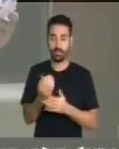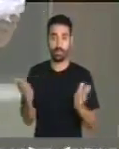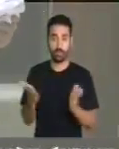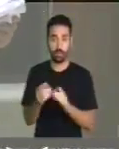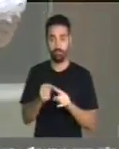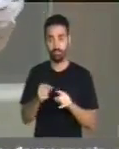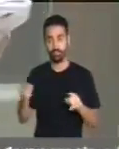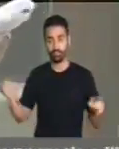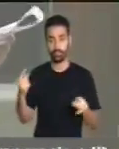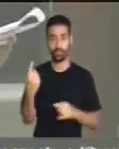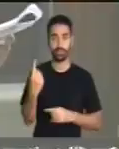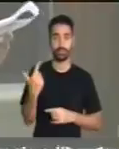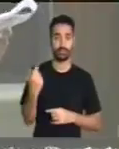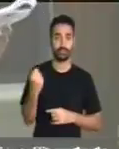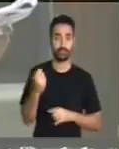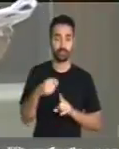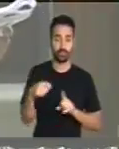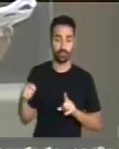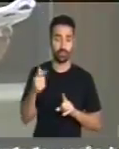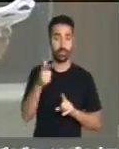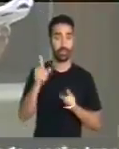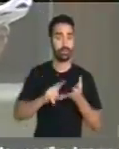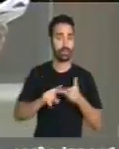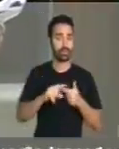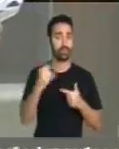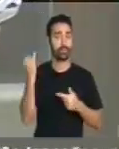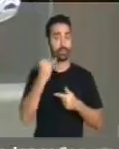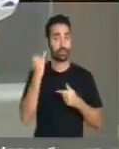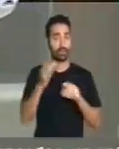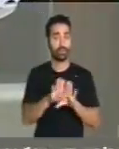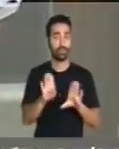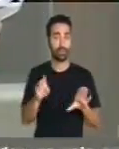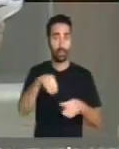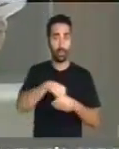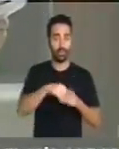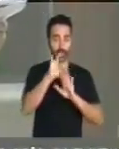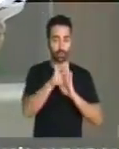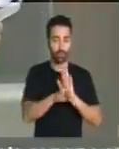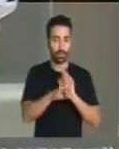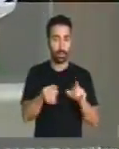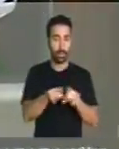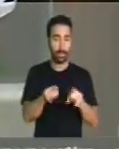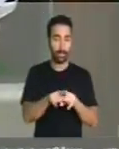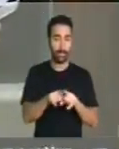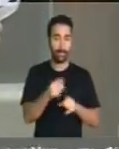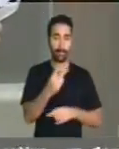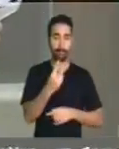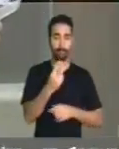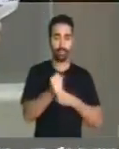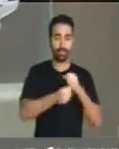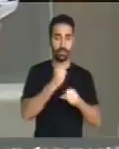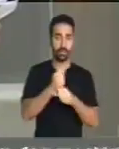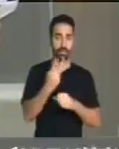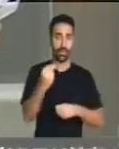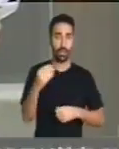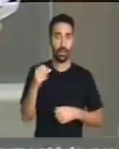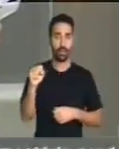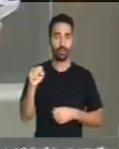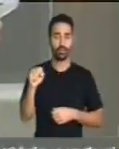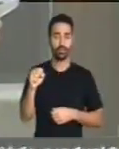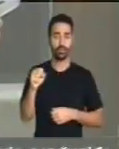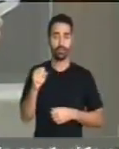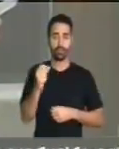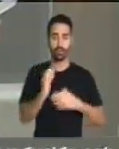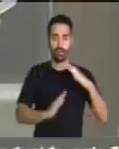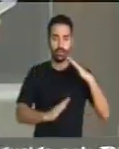meses. Outras medidas importantes contempladas pelo texto prevêem para 2018 um aumento do teto do faturamento. Para